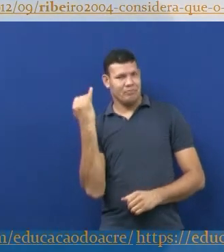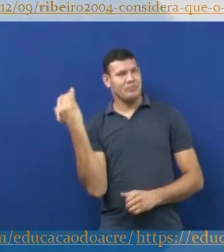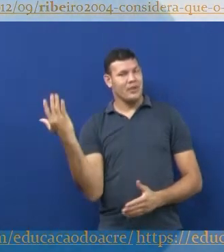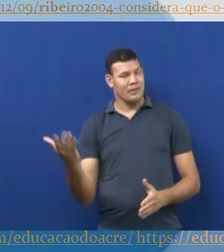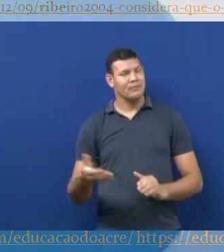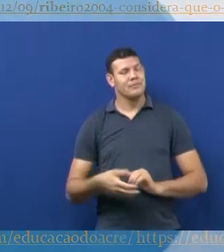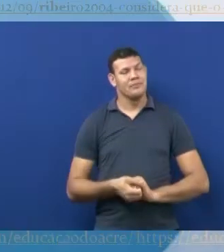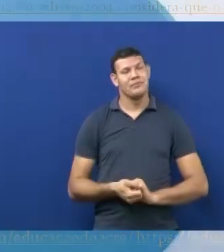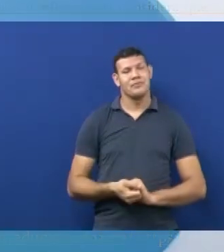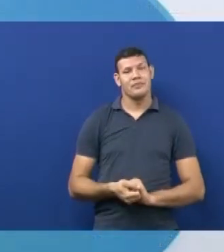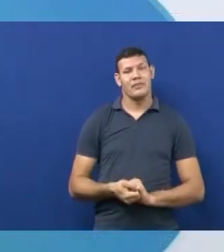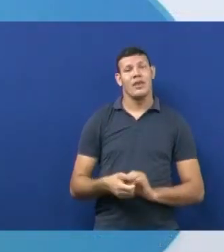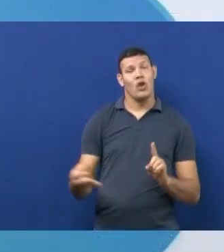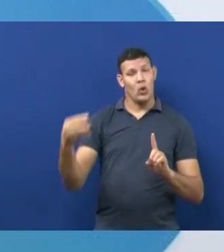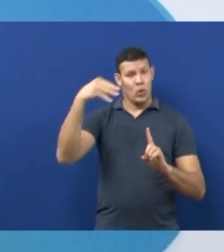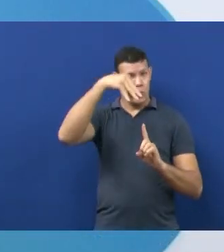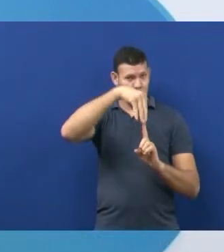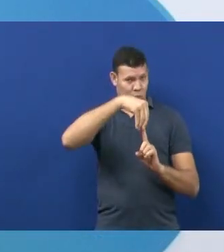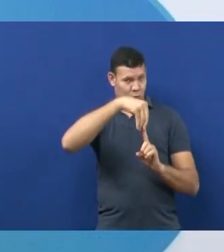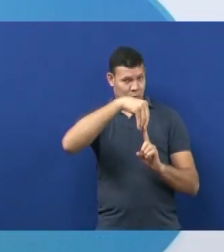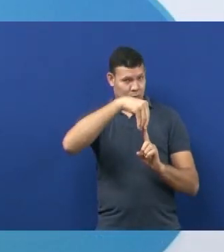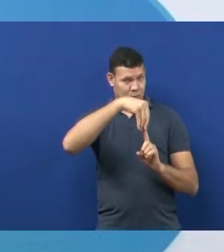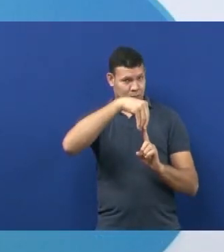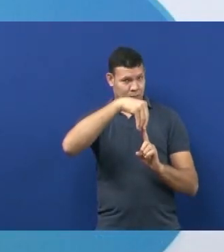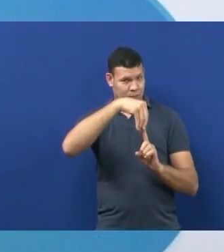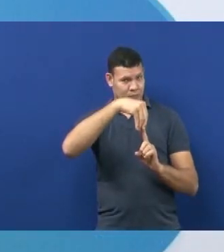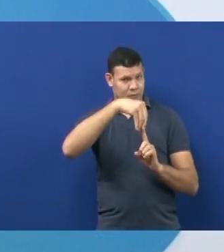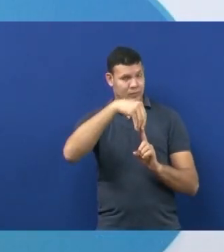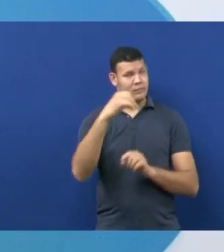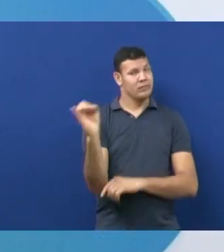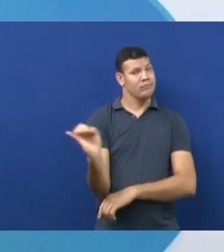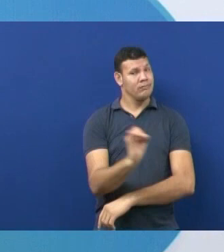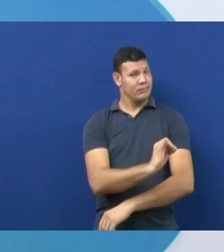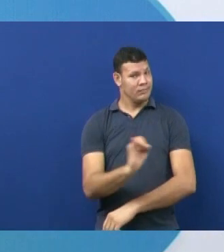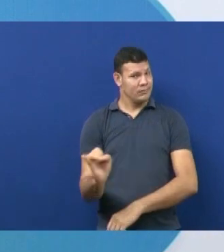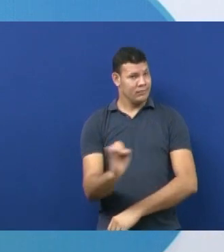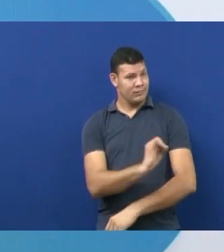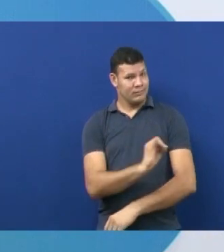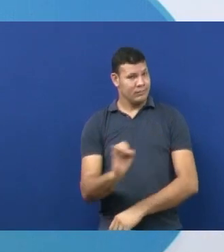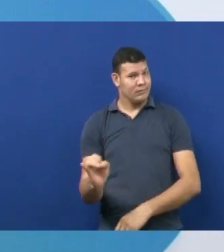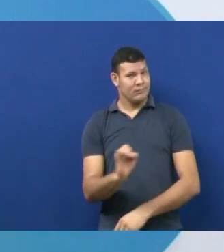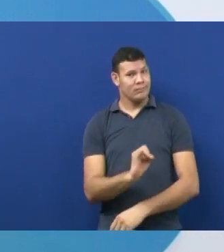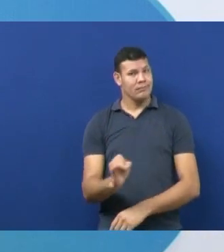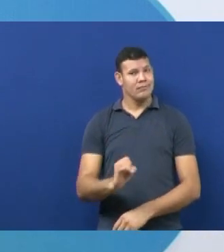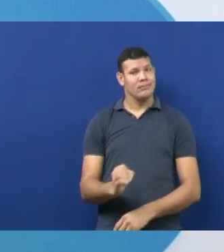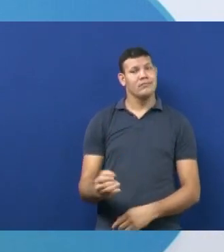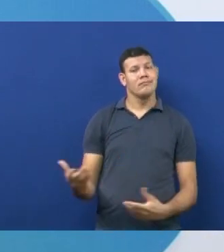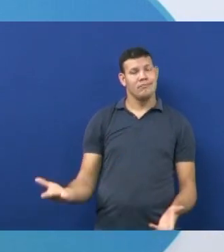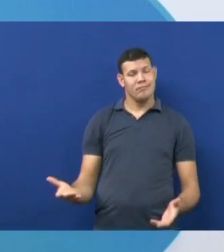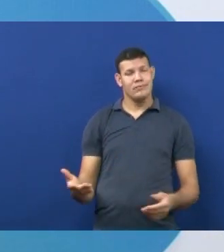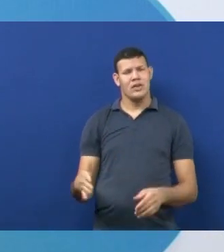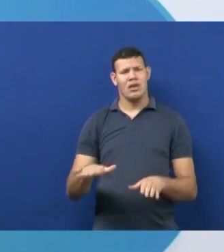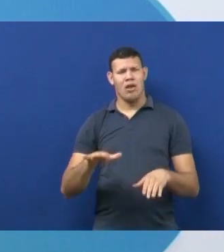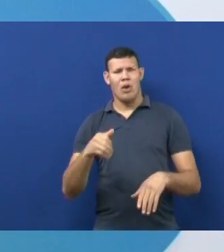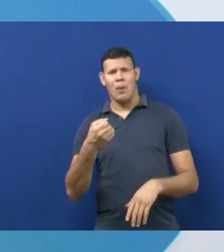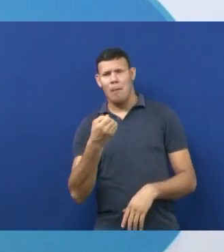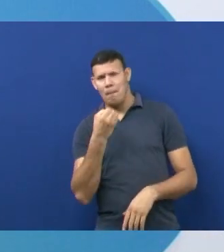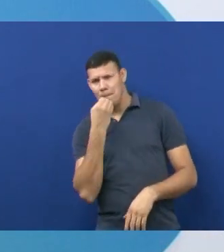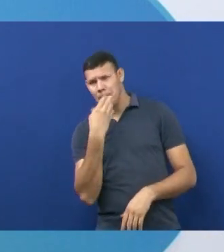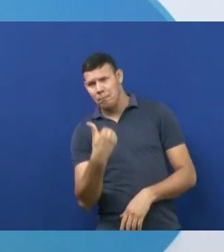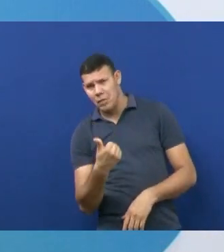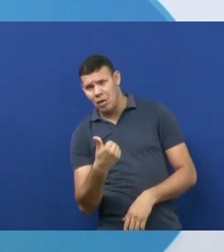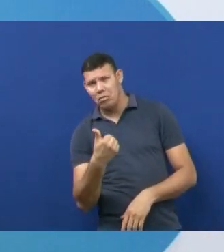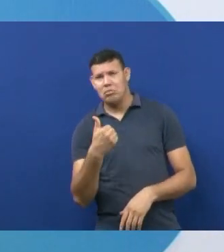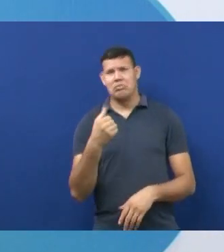você precisa de foco, de instrução e de avaliação. Segundo uma pesquisadora